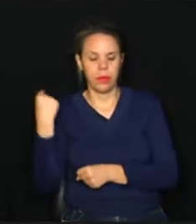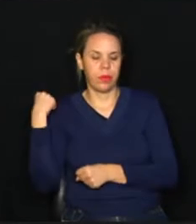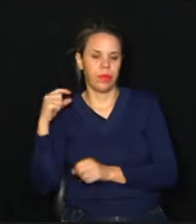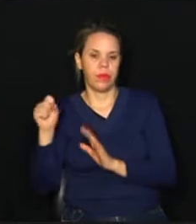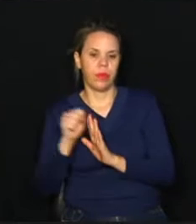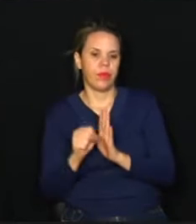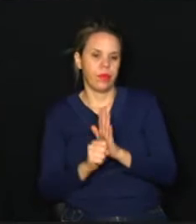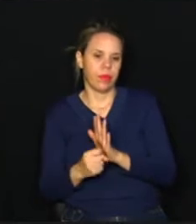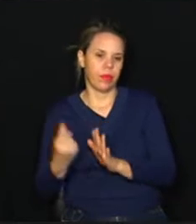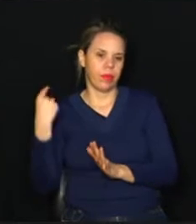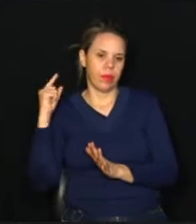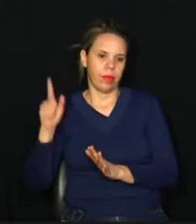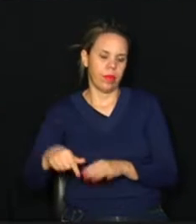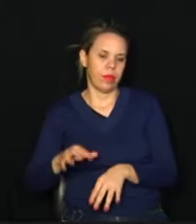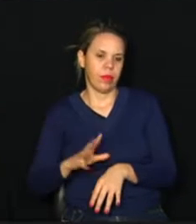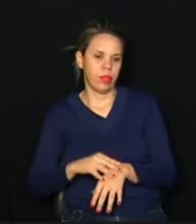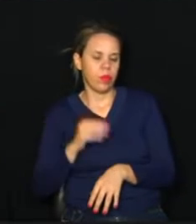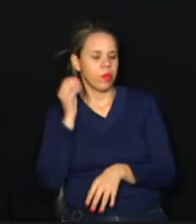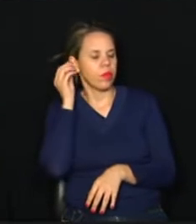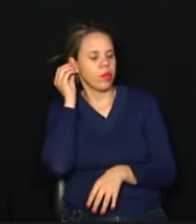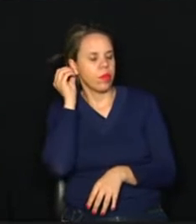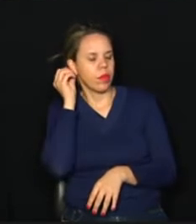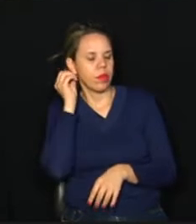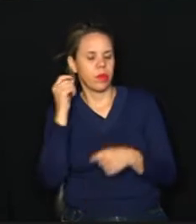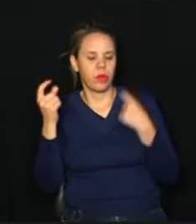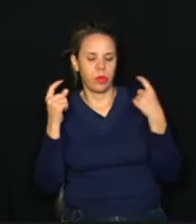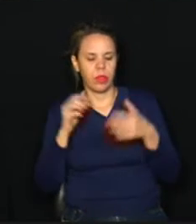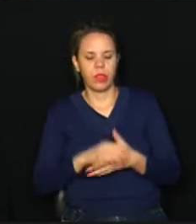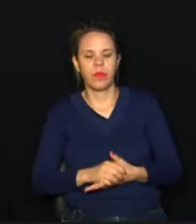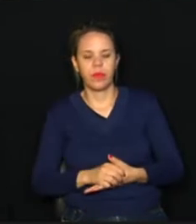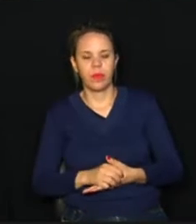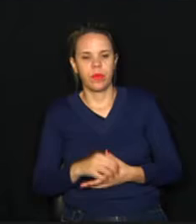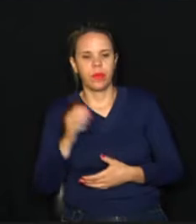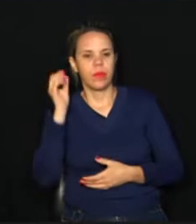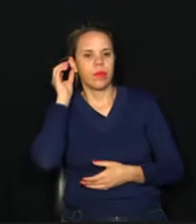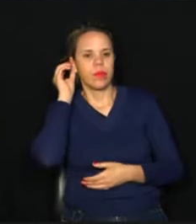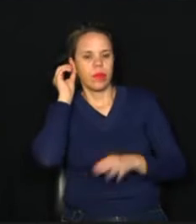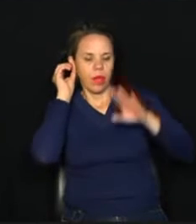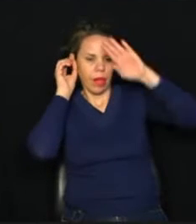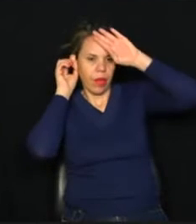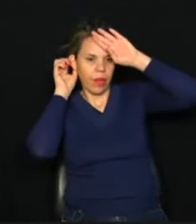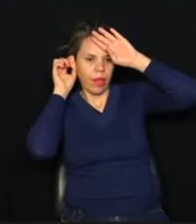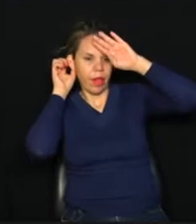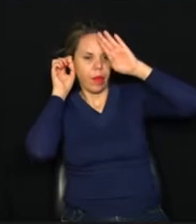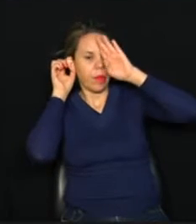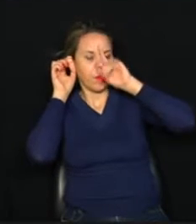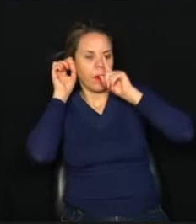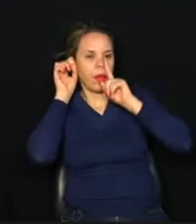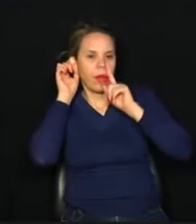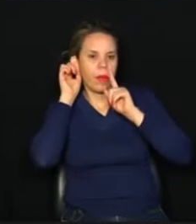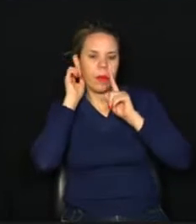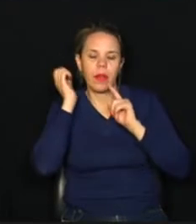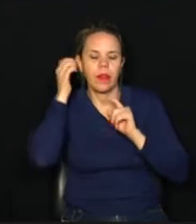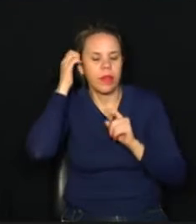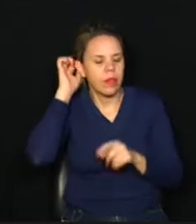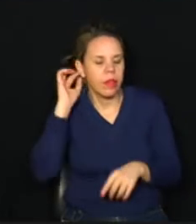século passado, era uma doença muito preocupante. A febre amarela, que recentemente